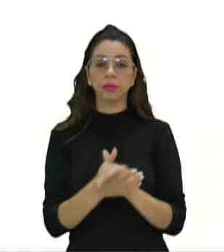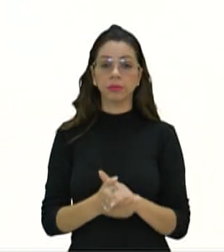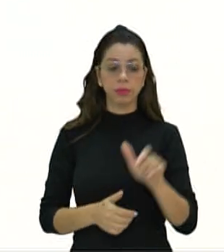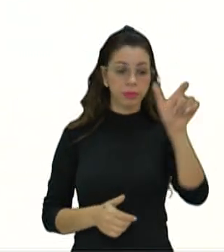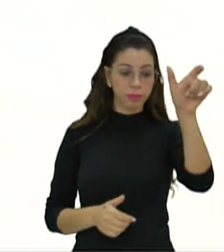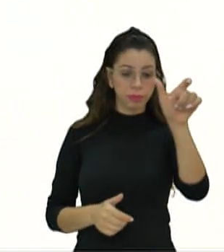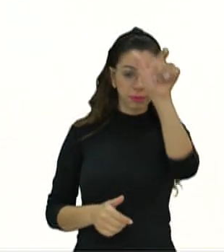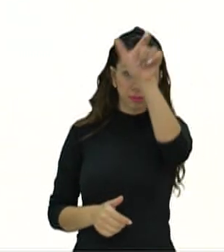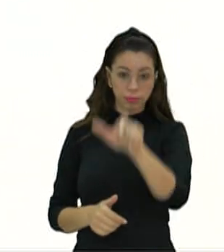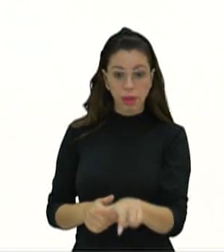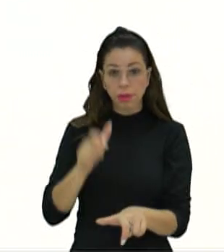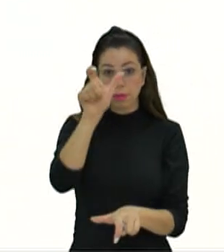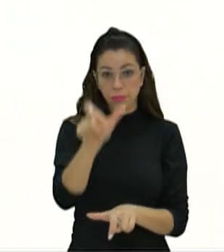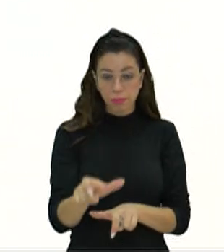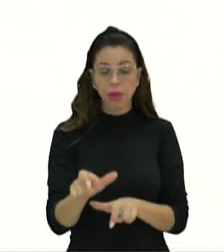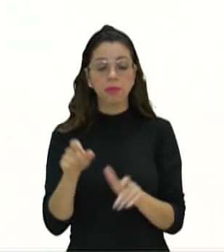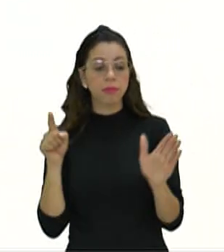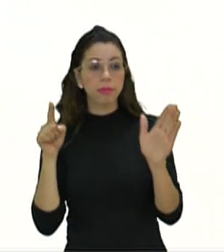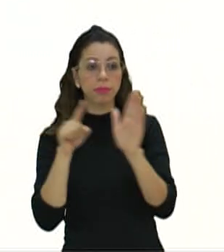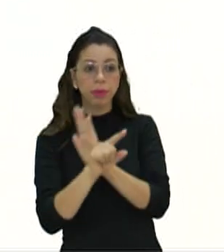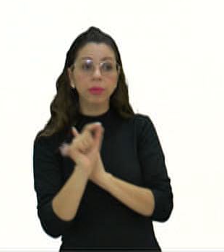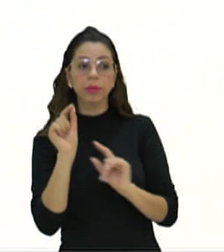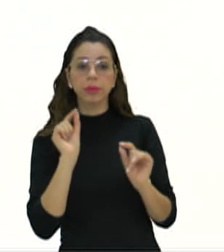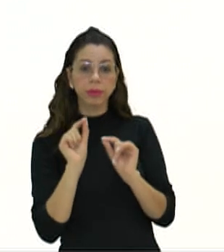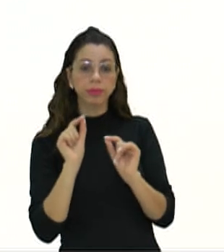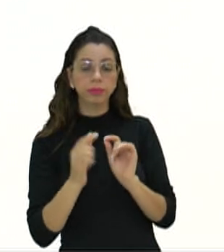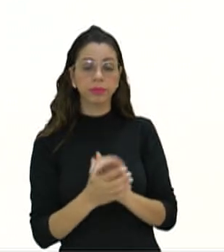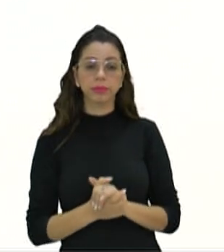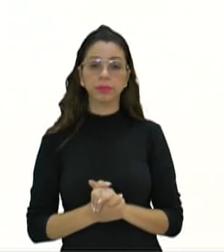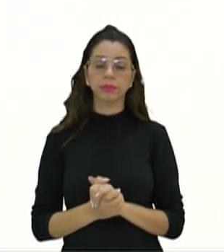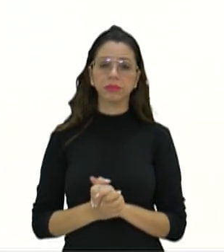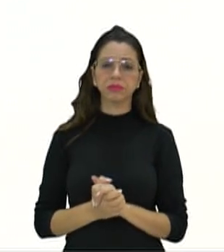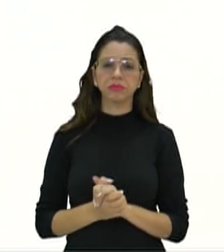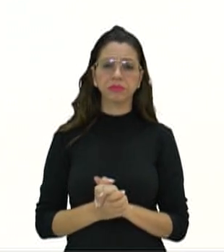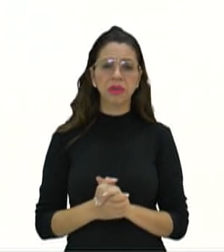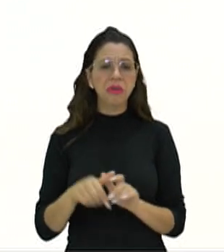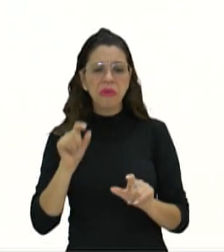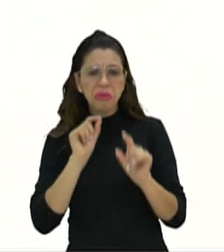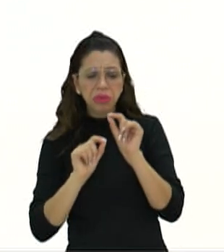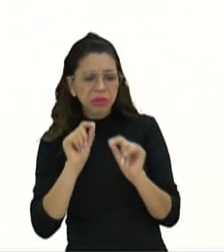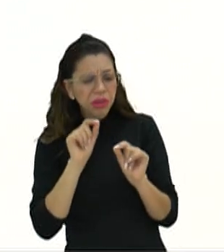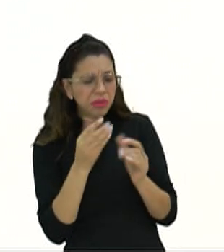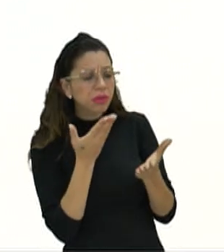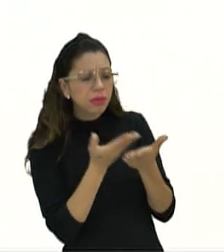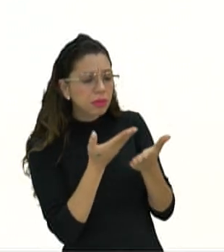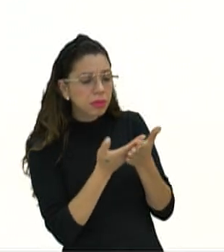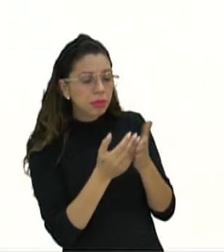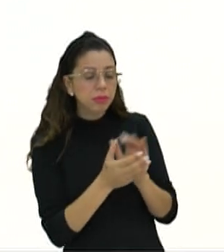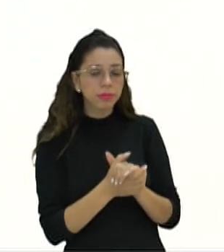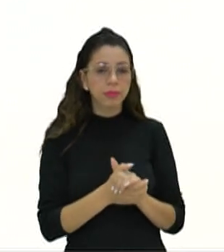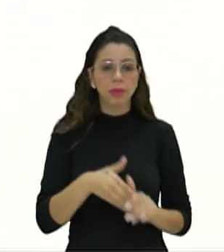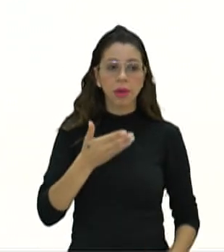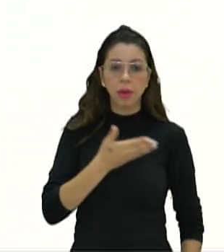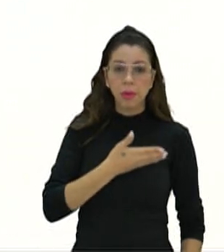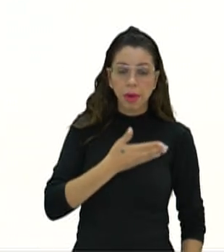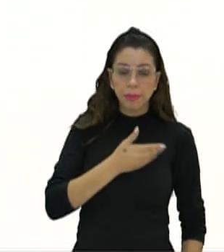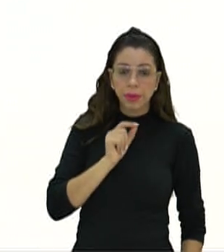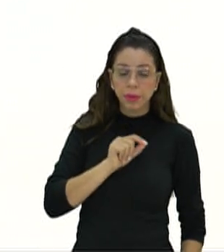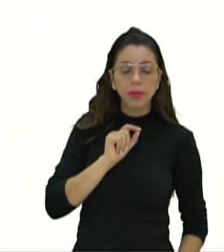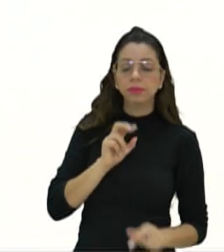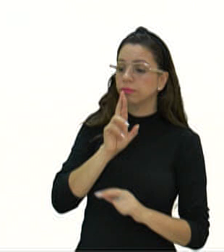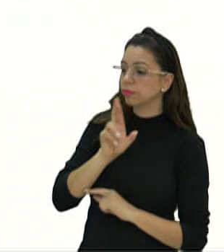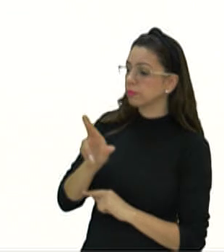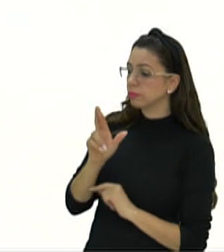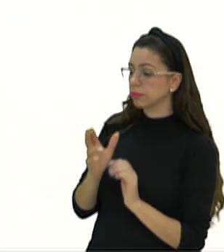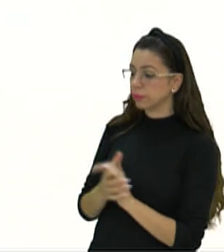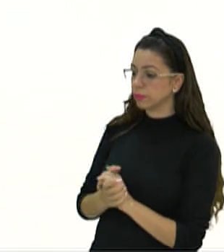a menina do meio pergunta: What have you studied? O que você tem estudado? A colega dela que está à direita dela aqui